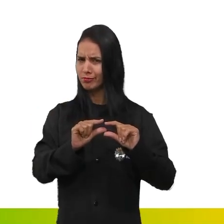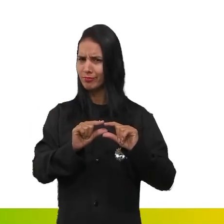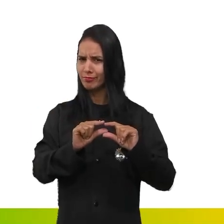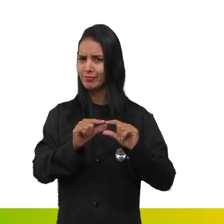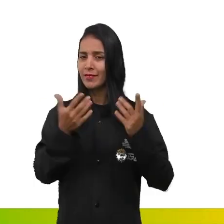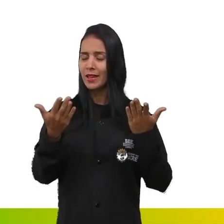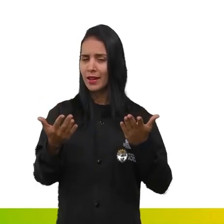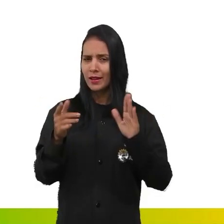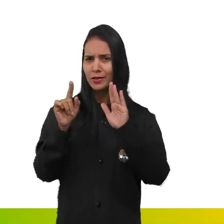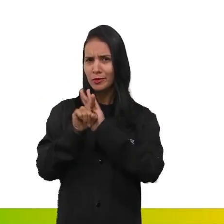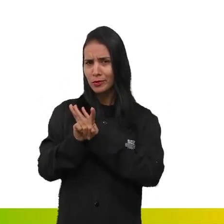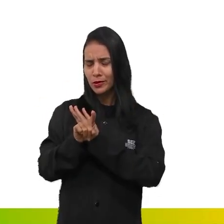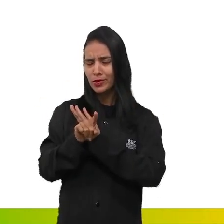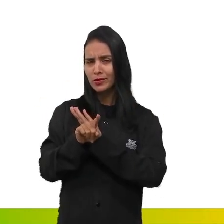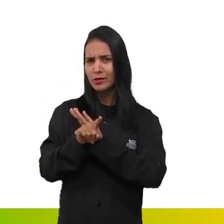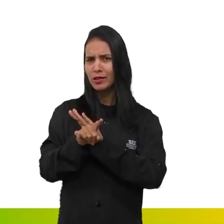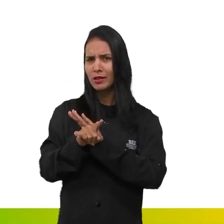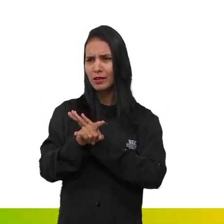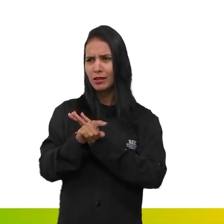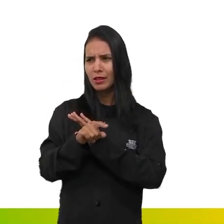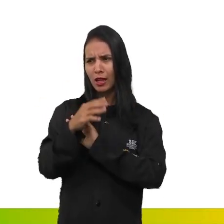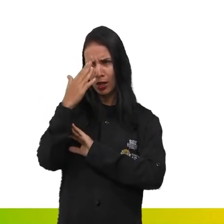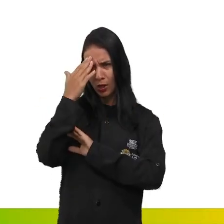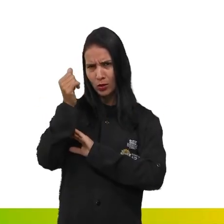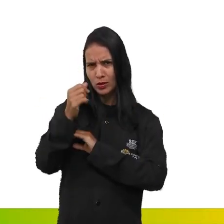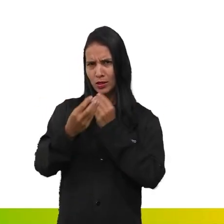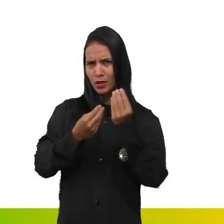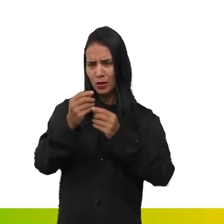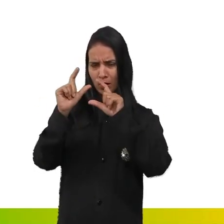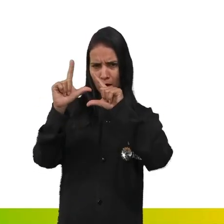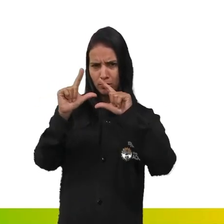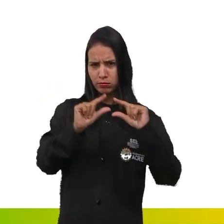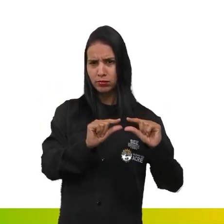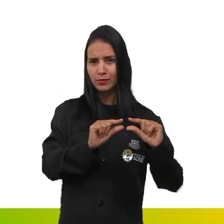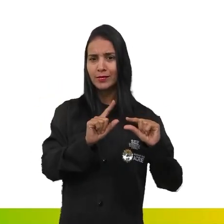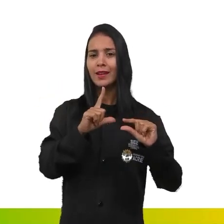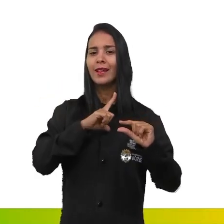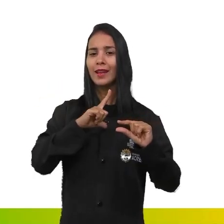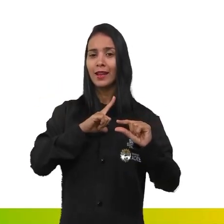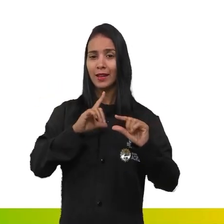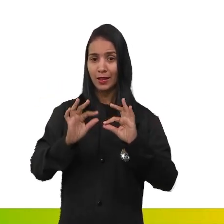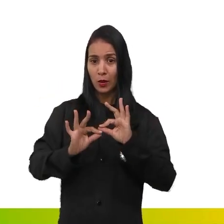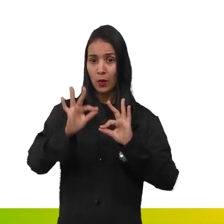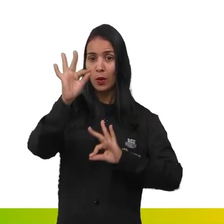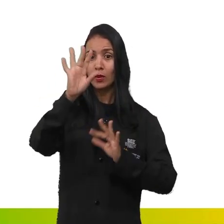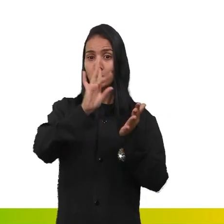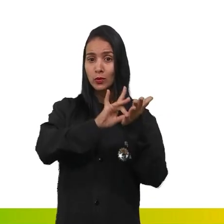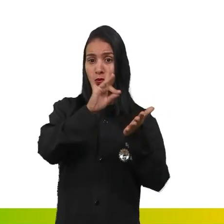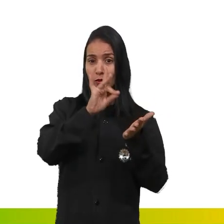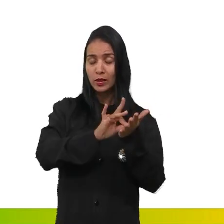para saber enquanto ela foi reduzida, eu pego a altura original, que era 40, e subtraio